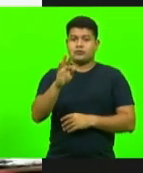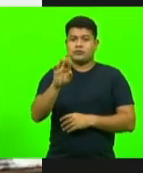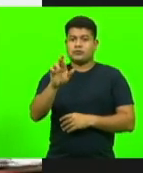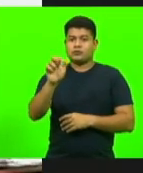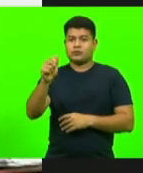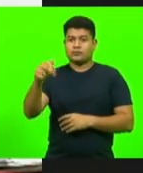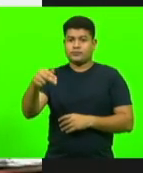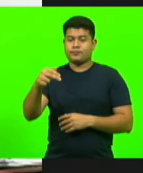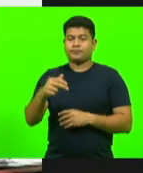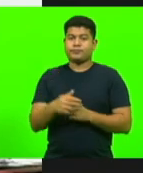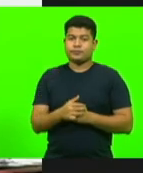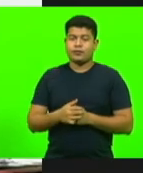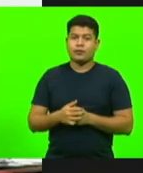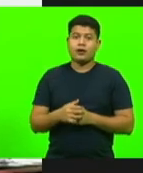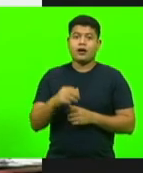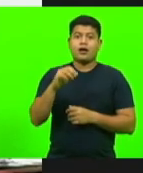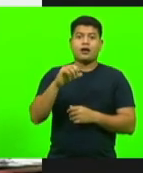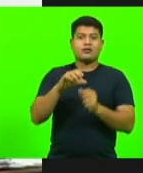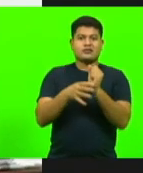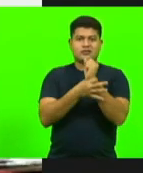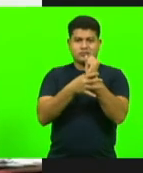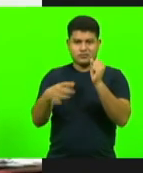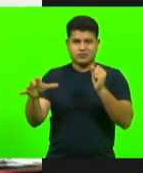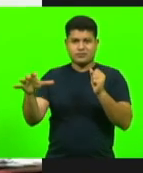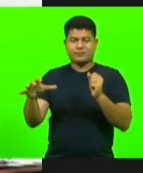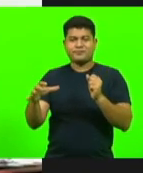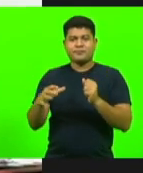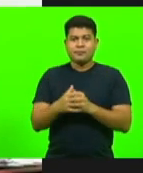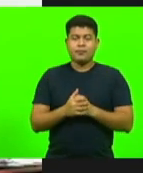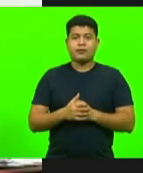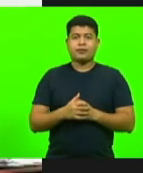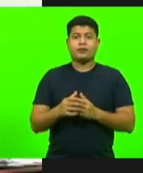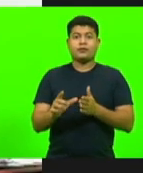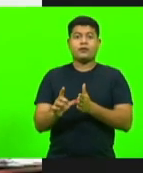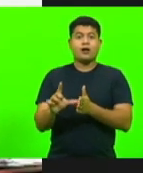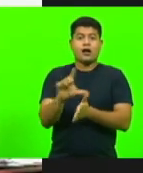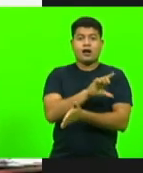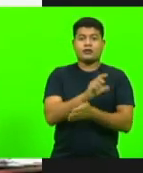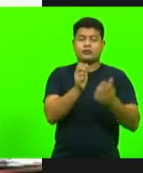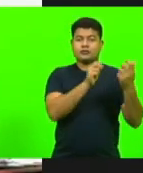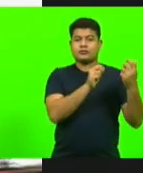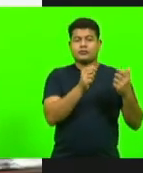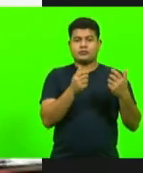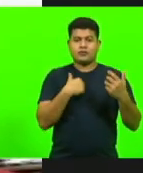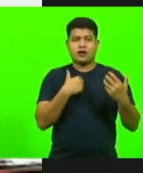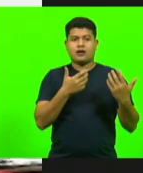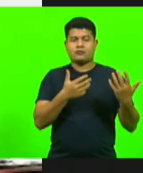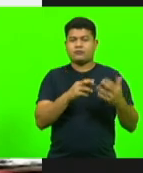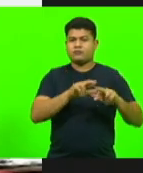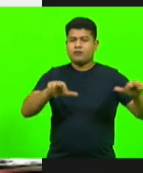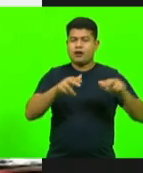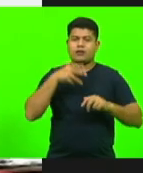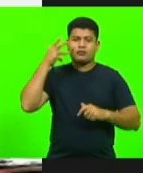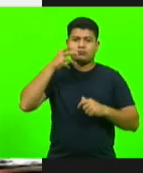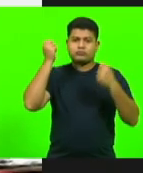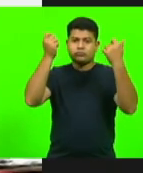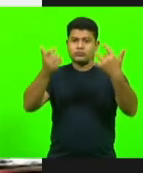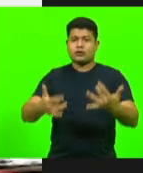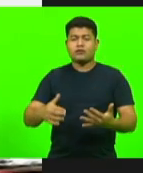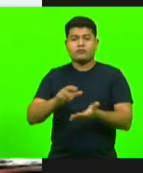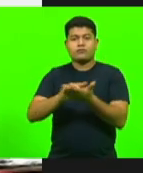é bom que me antecederam aí falaram falaram tudo bem colocar os técnicos da Tec